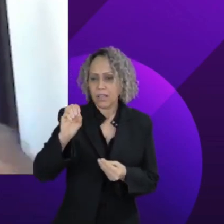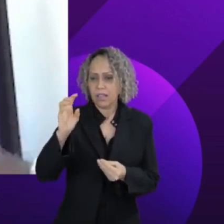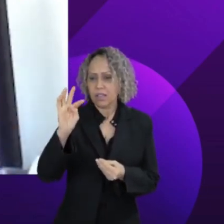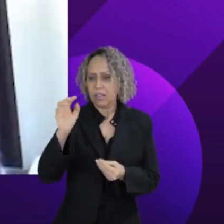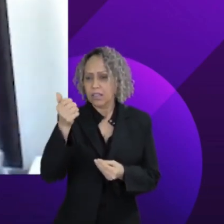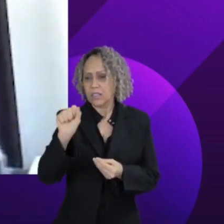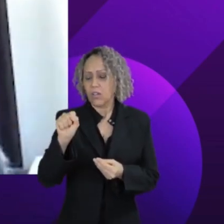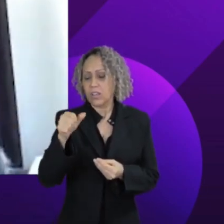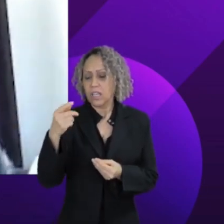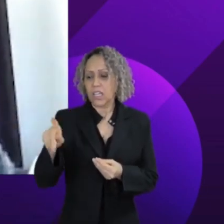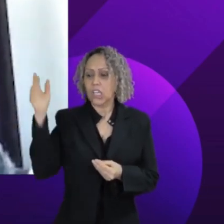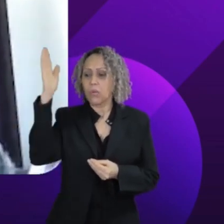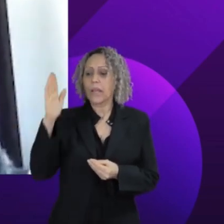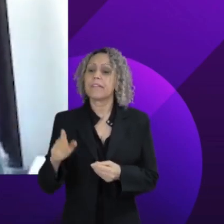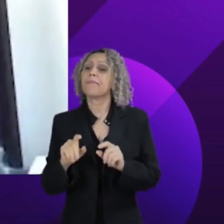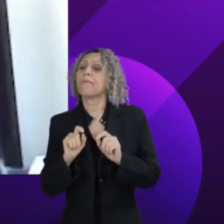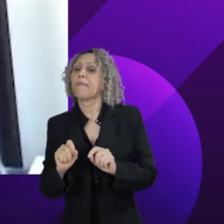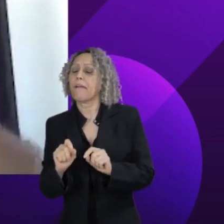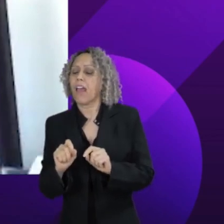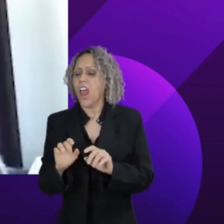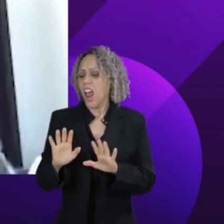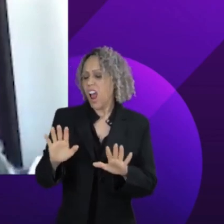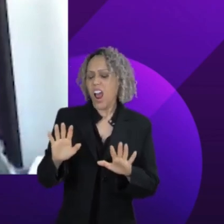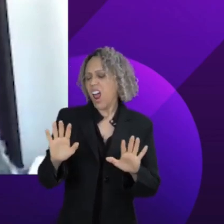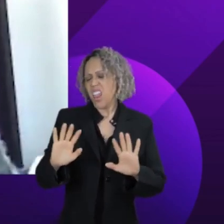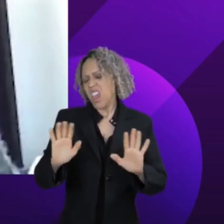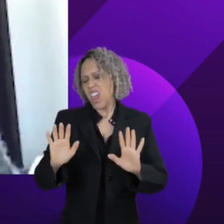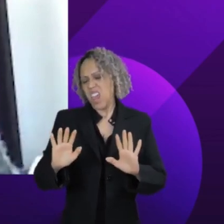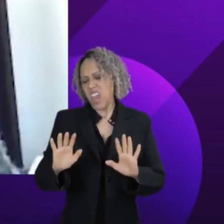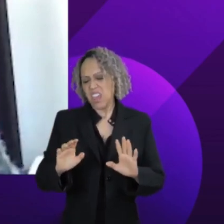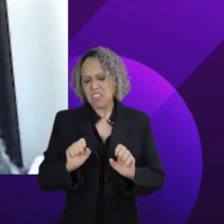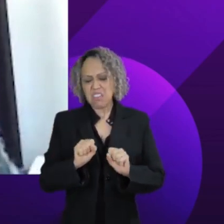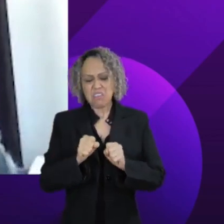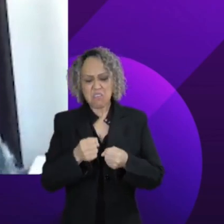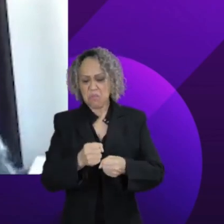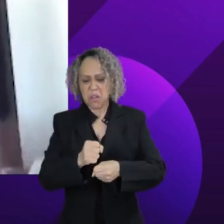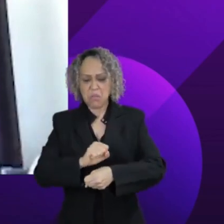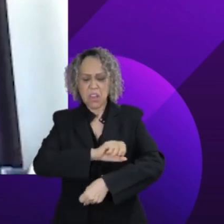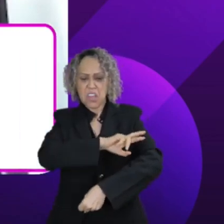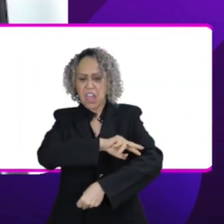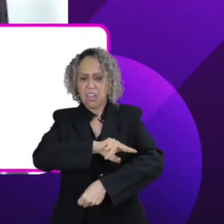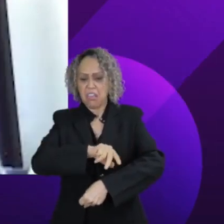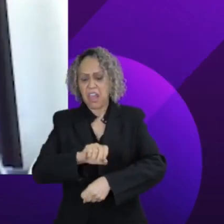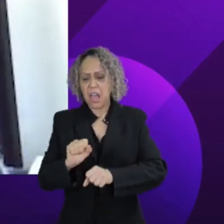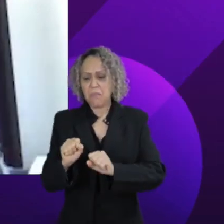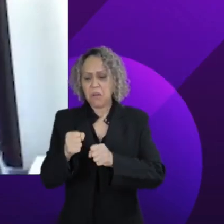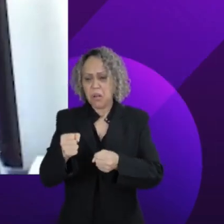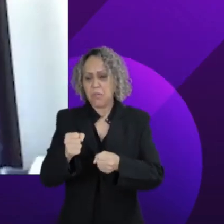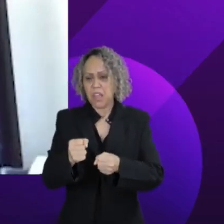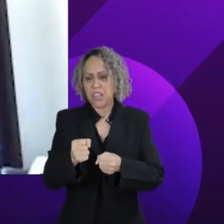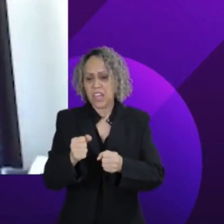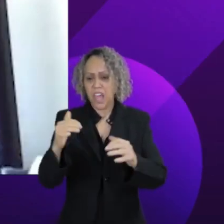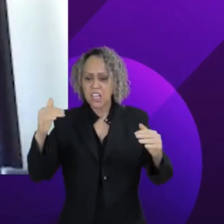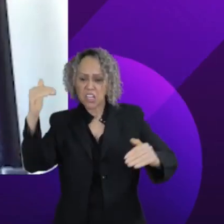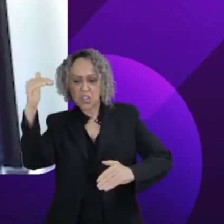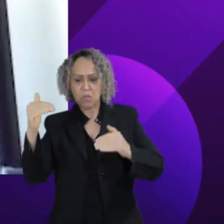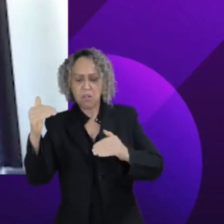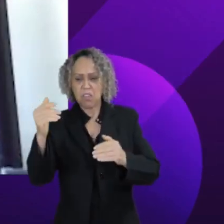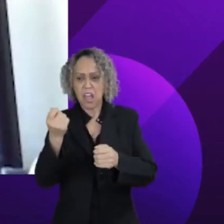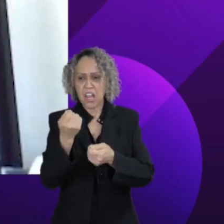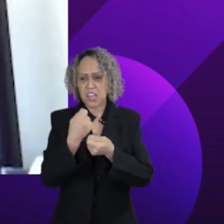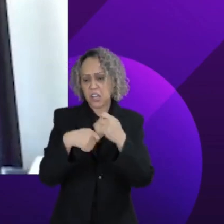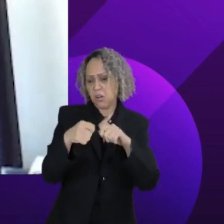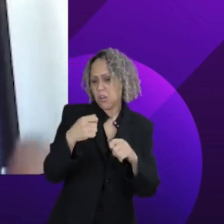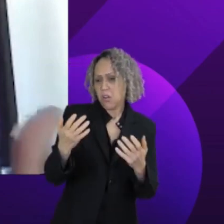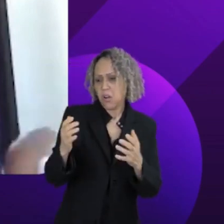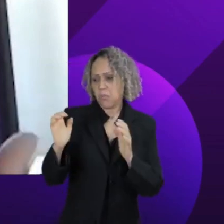é dizendo que a gente não precisa combater o racismo e sim combater a desigualdade econômica. Mas isso é mentira. Isso só seria verdade